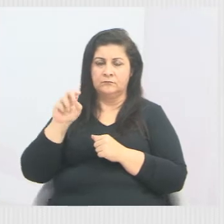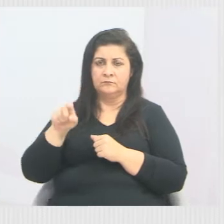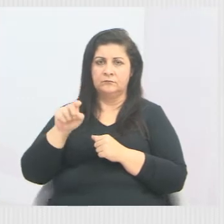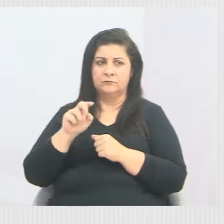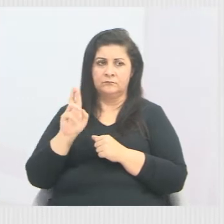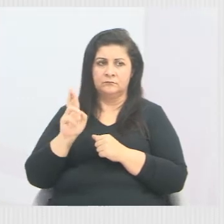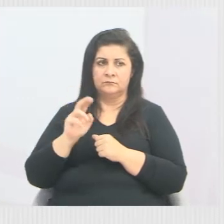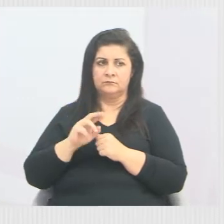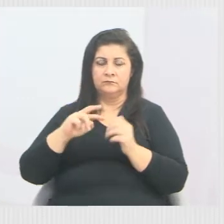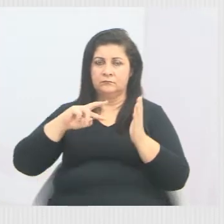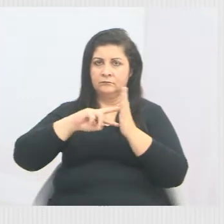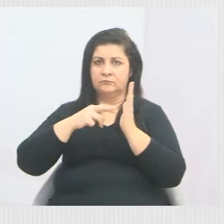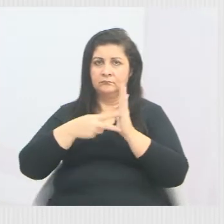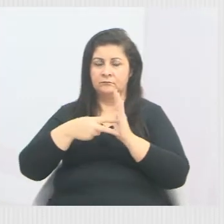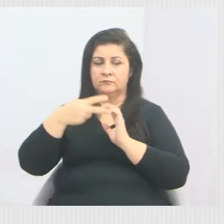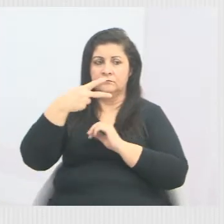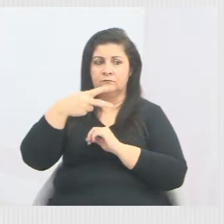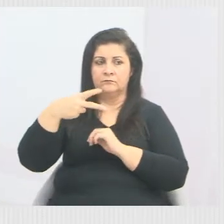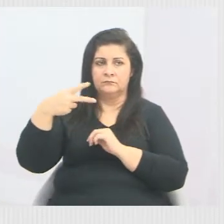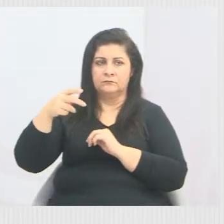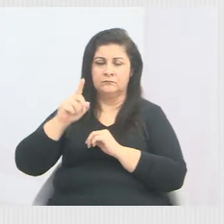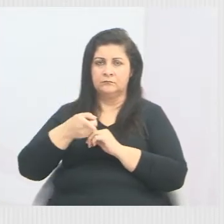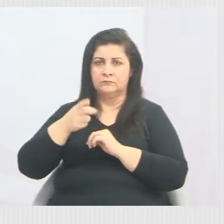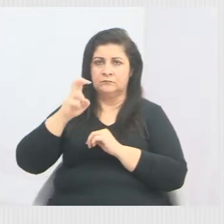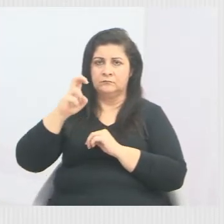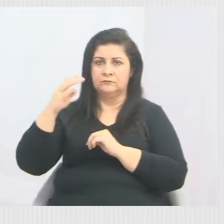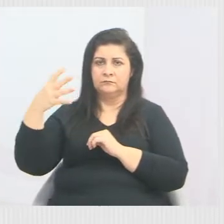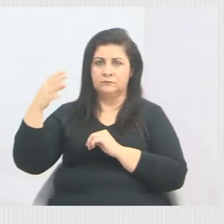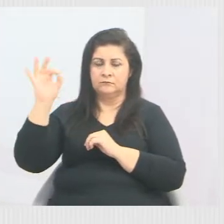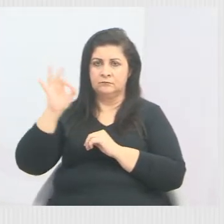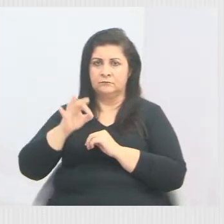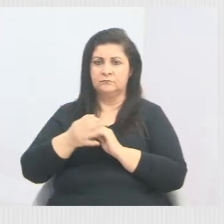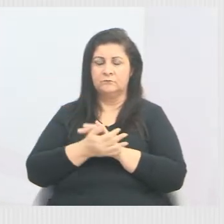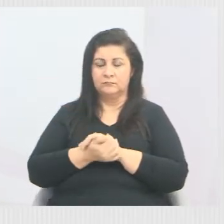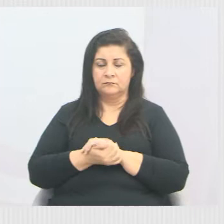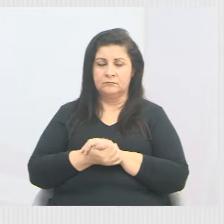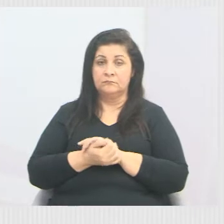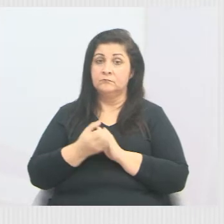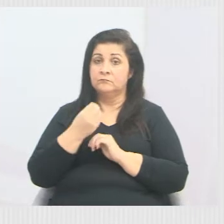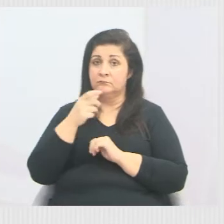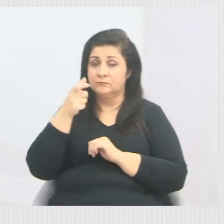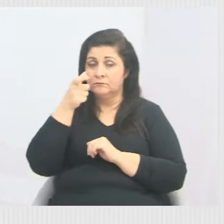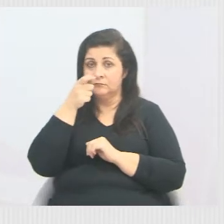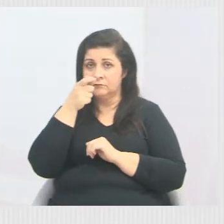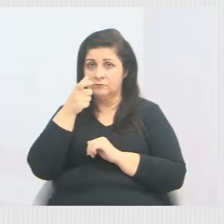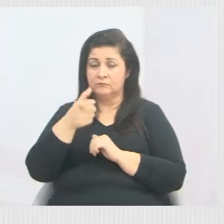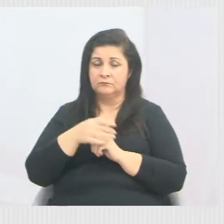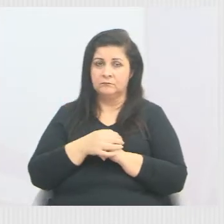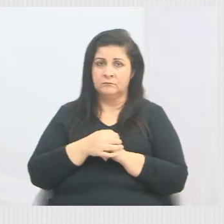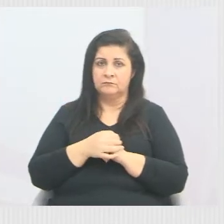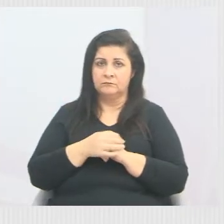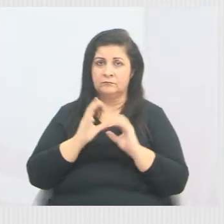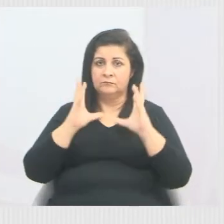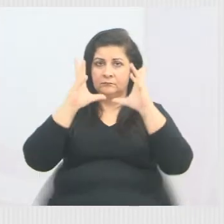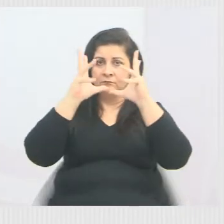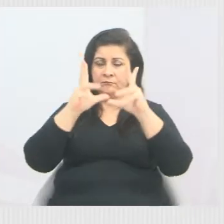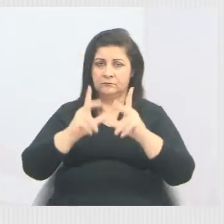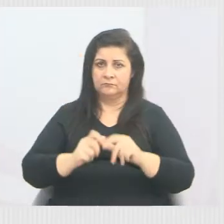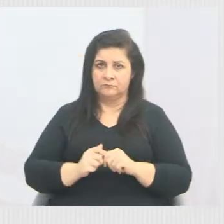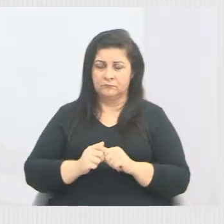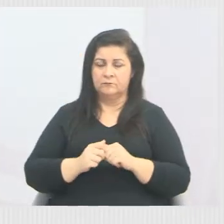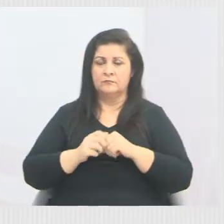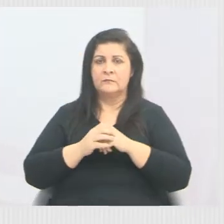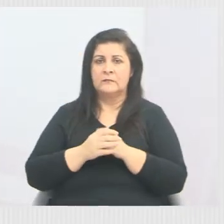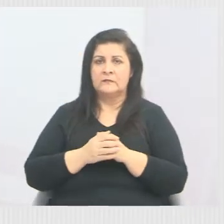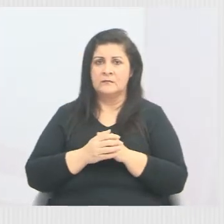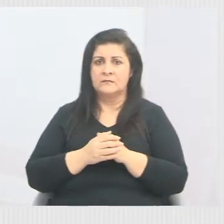284.335.000, a um percentual de 22,54%. Interessante verificar que, pegando esse montante todo, nós